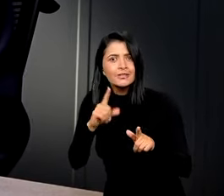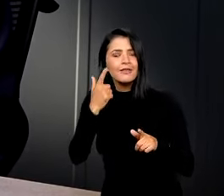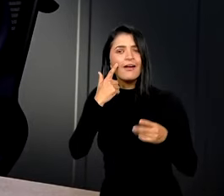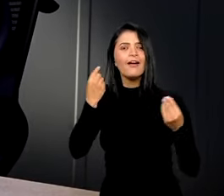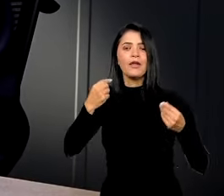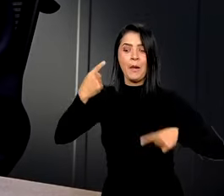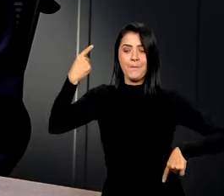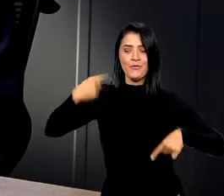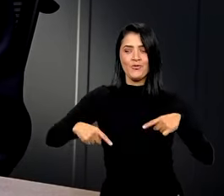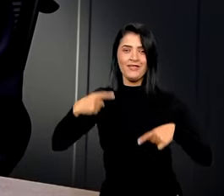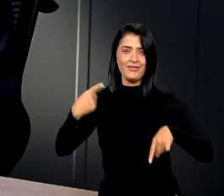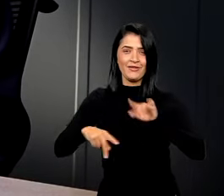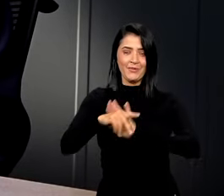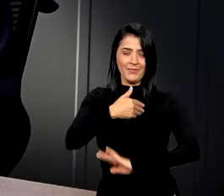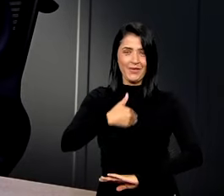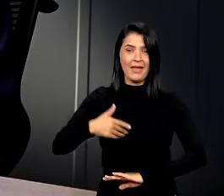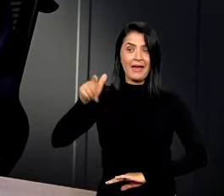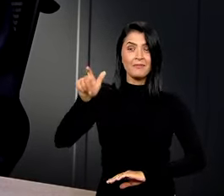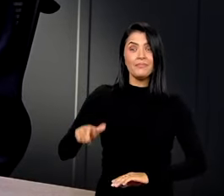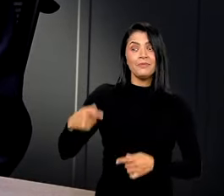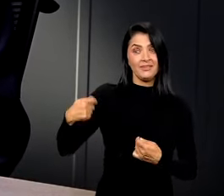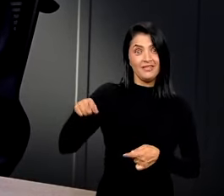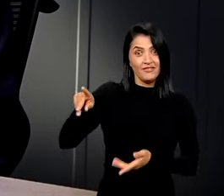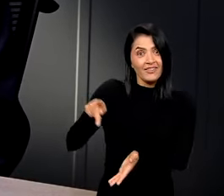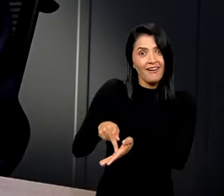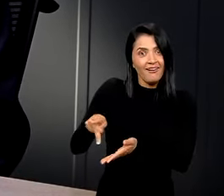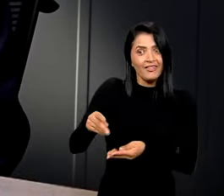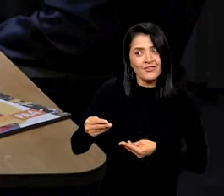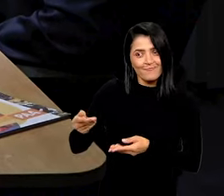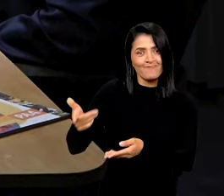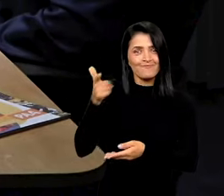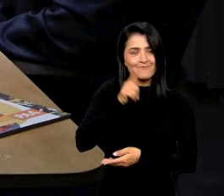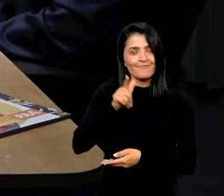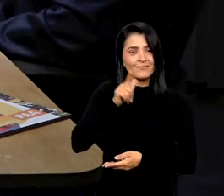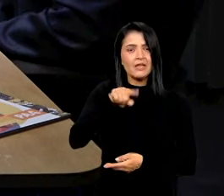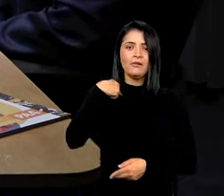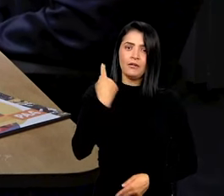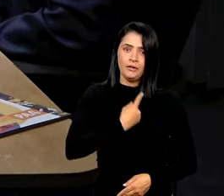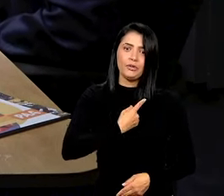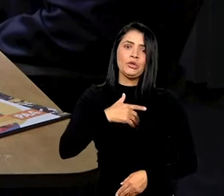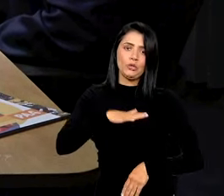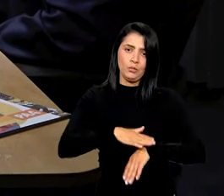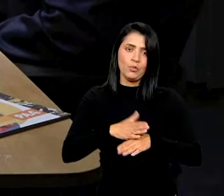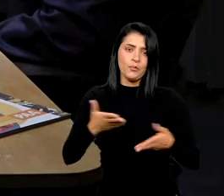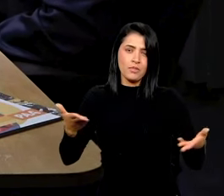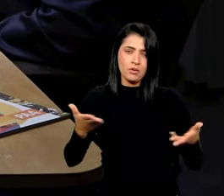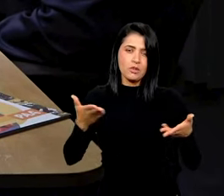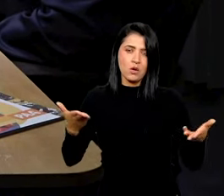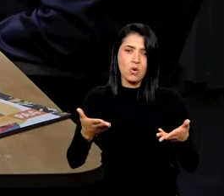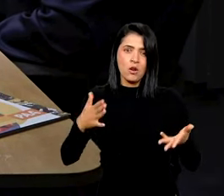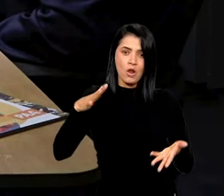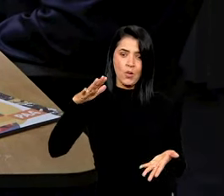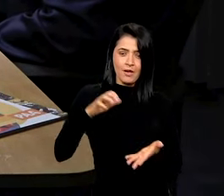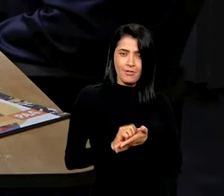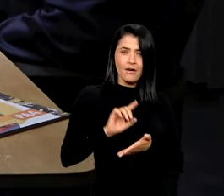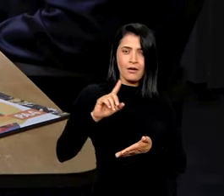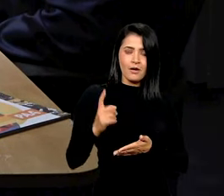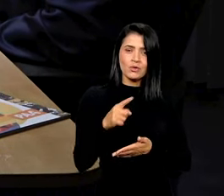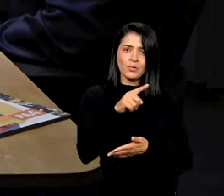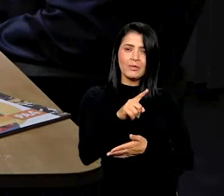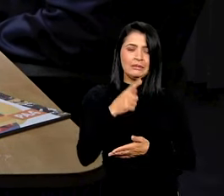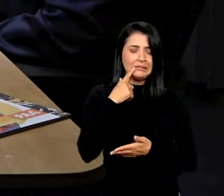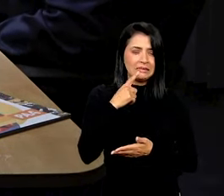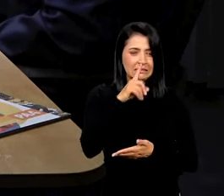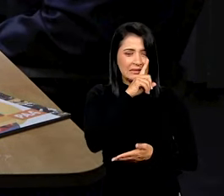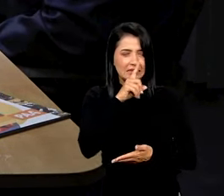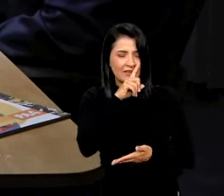consegue levar a política pública para quem mais precisa. Então, nós vivemos um período onde o cadastro